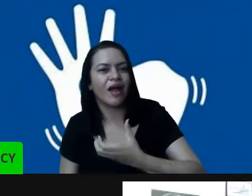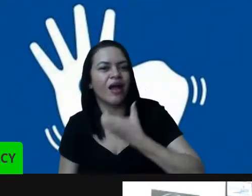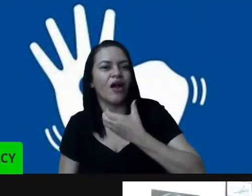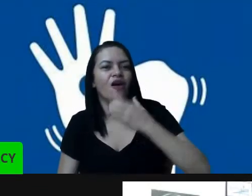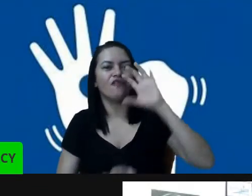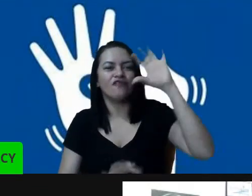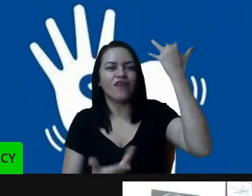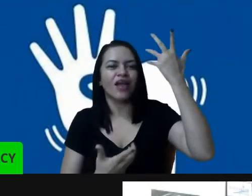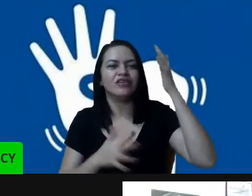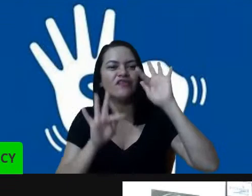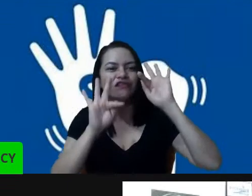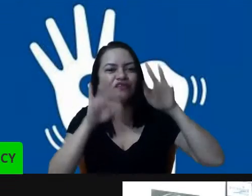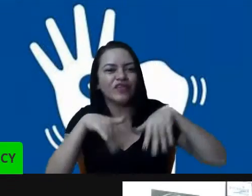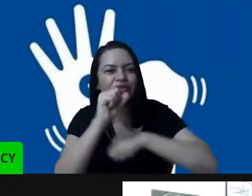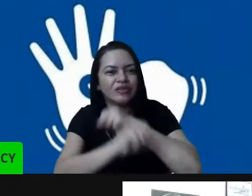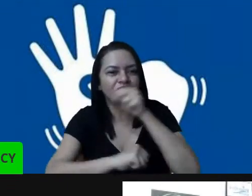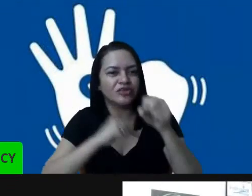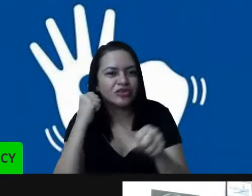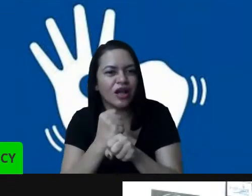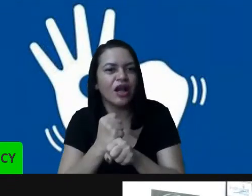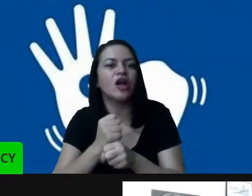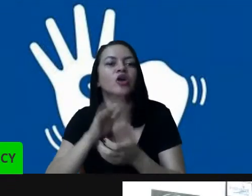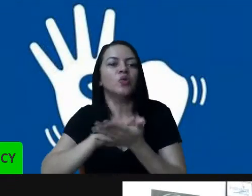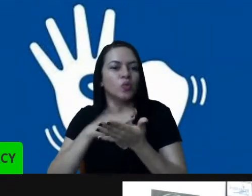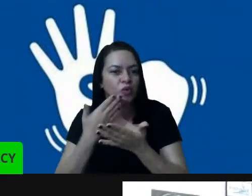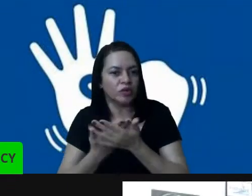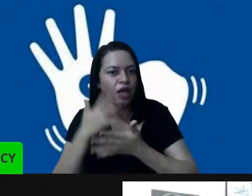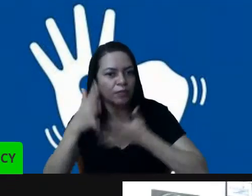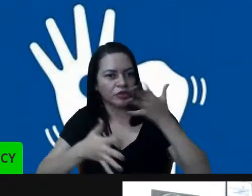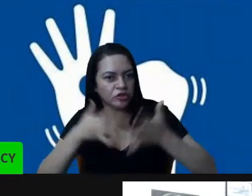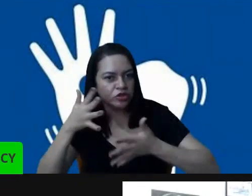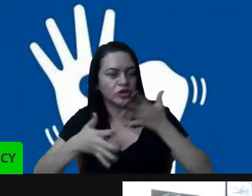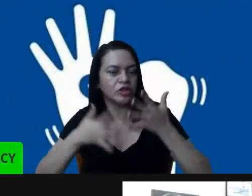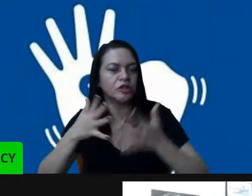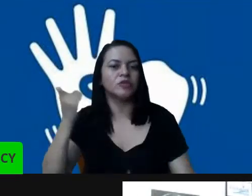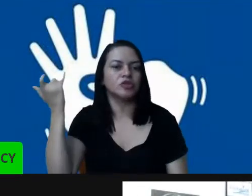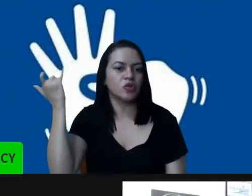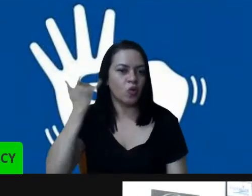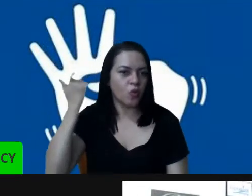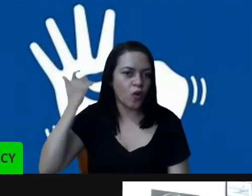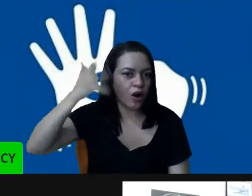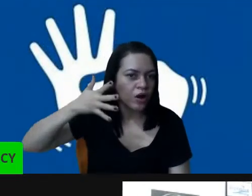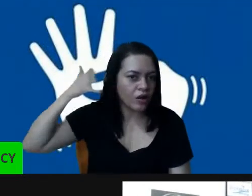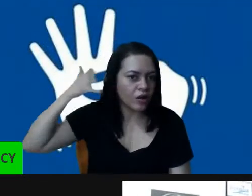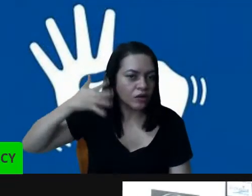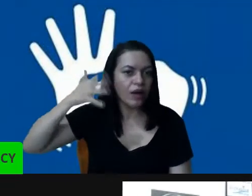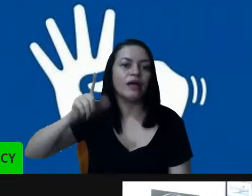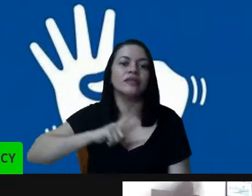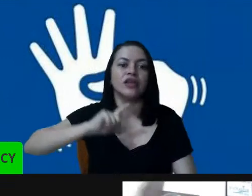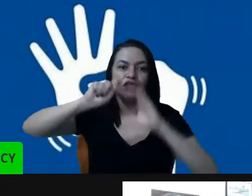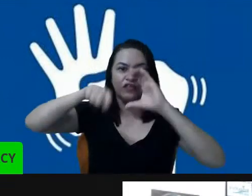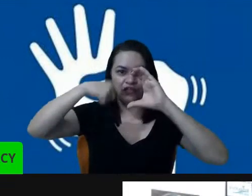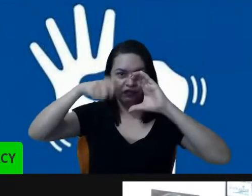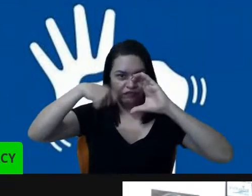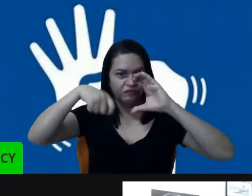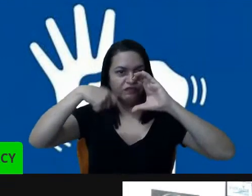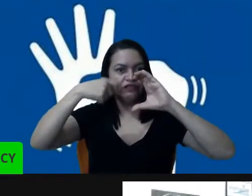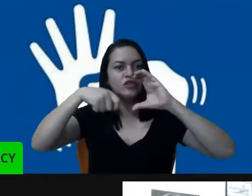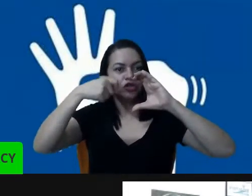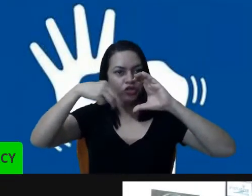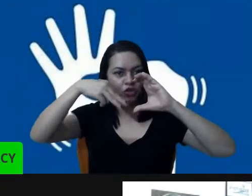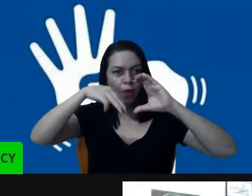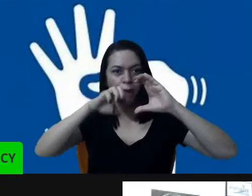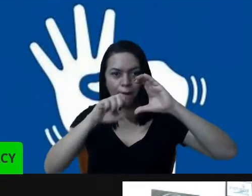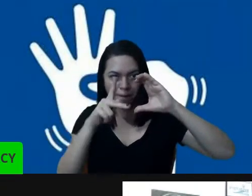elas com pelo menos intérprete de Libras, com audiodescrição. A gente tem um vídeo mapping lá no Palácio dos